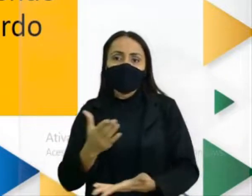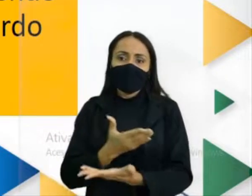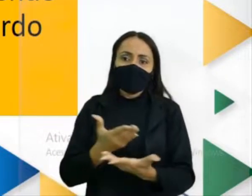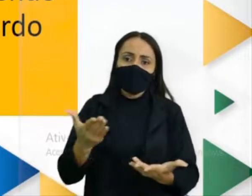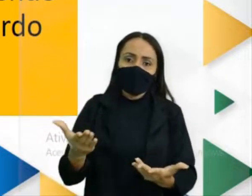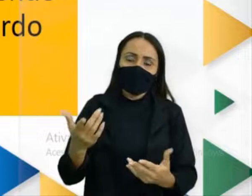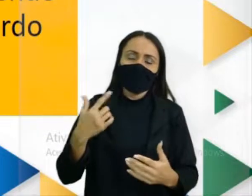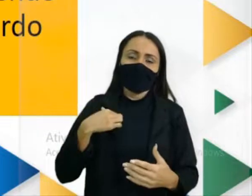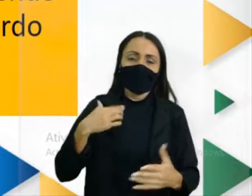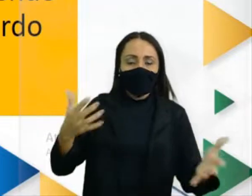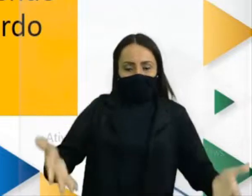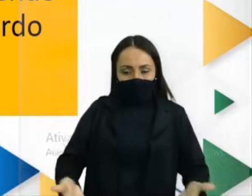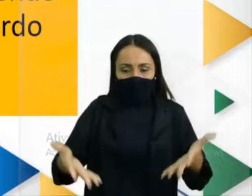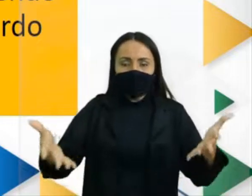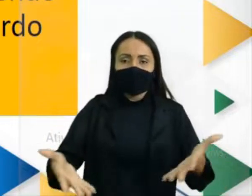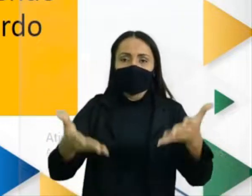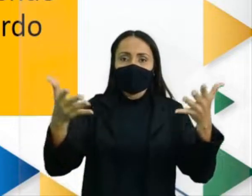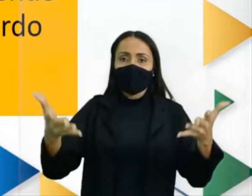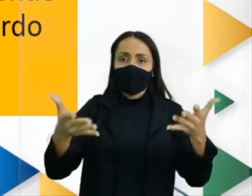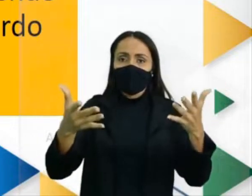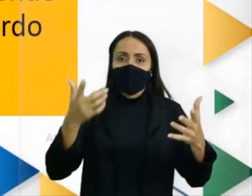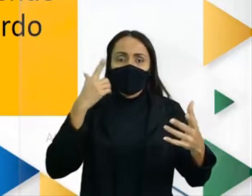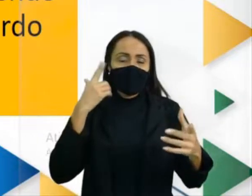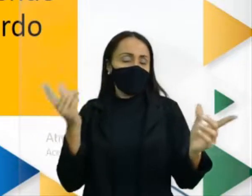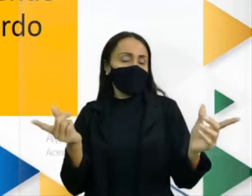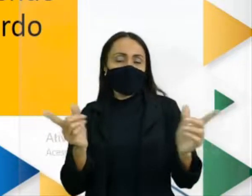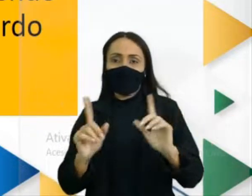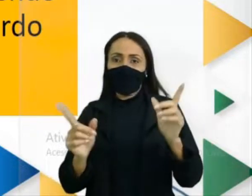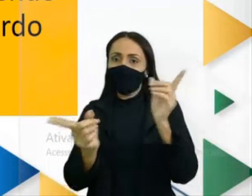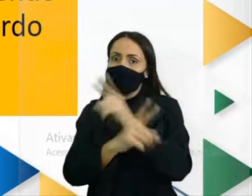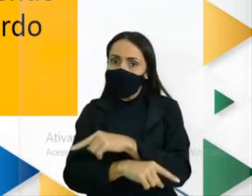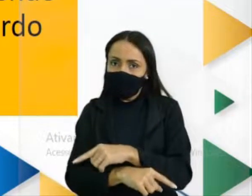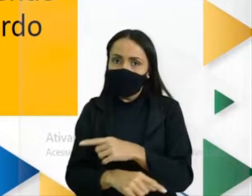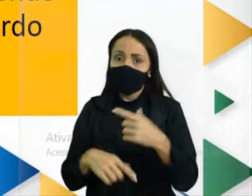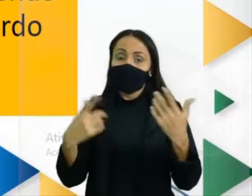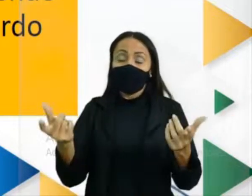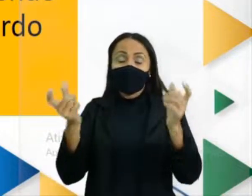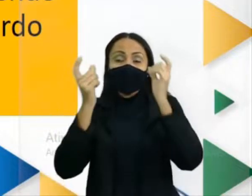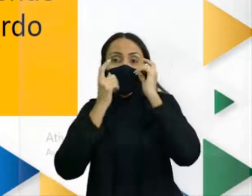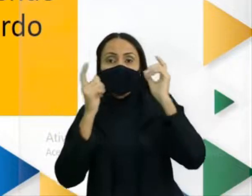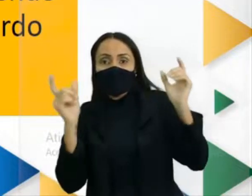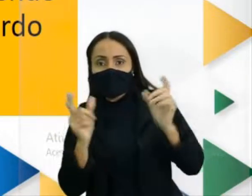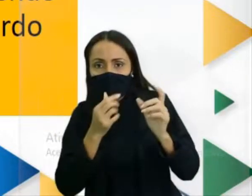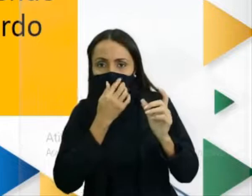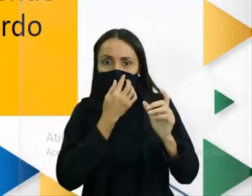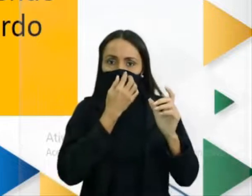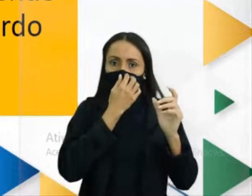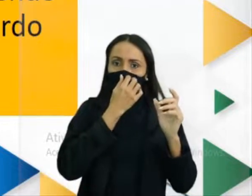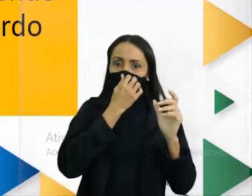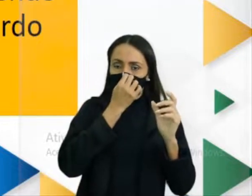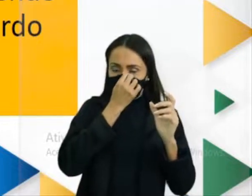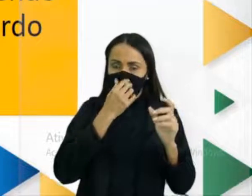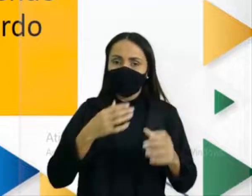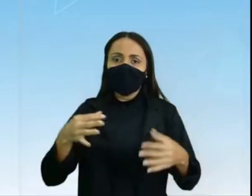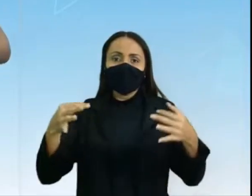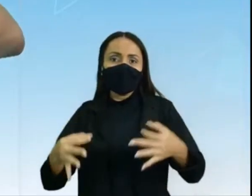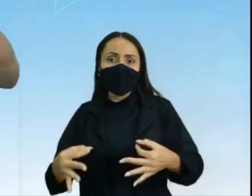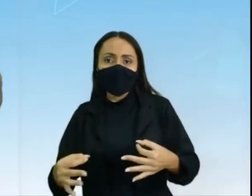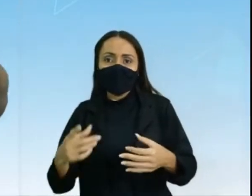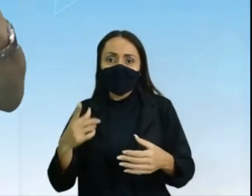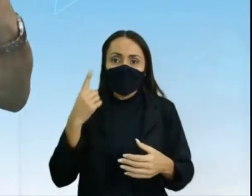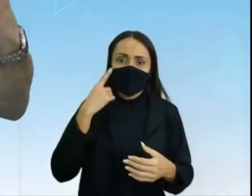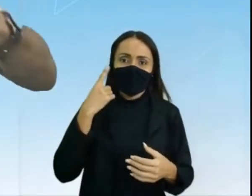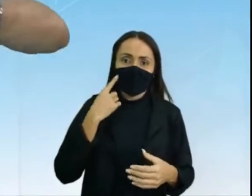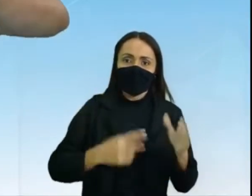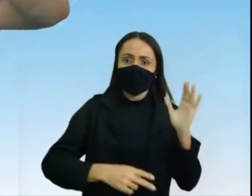como sendo motivado e não arbitrário, de acordo com o interesse do autor. Então é justamente quando a gente